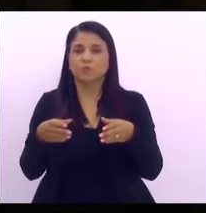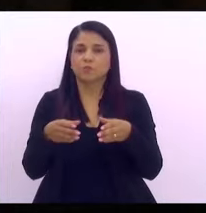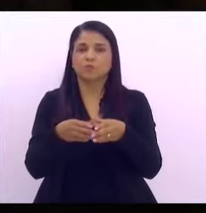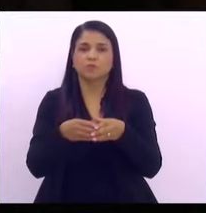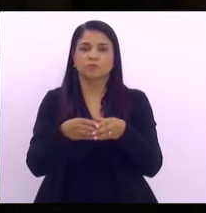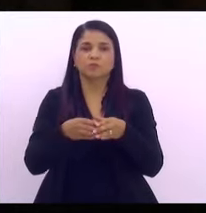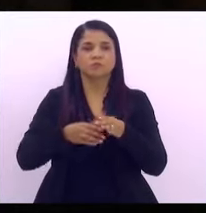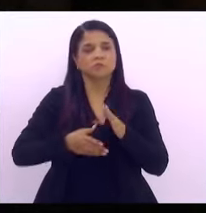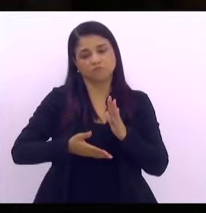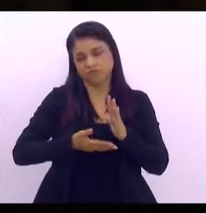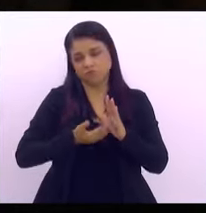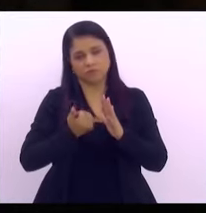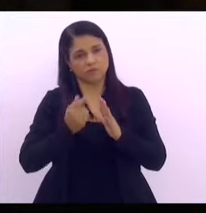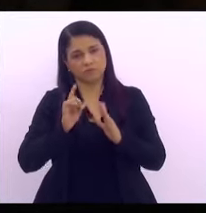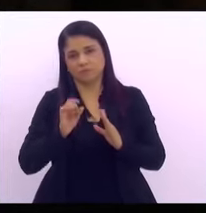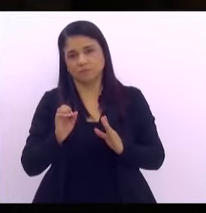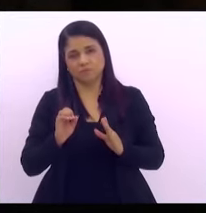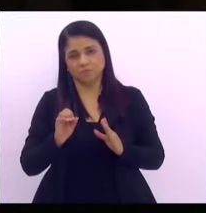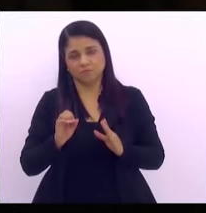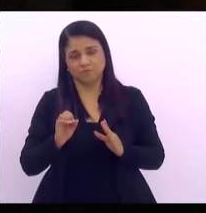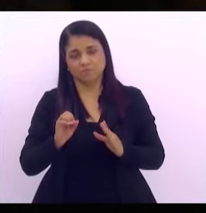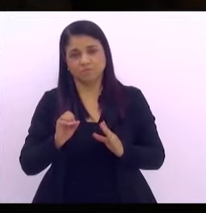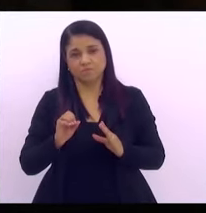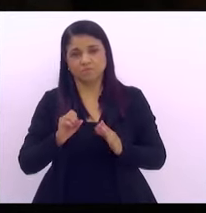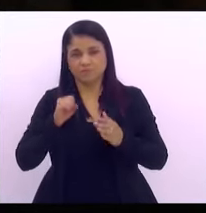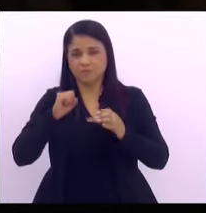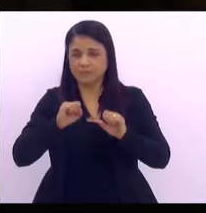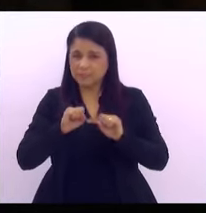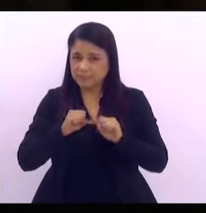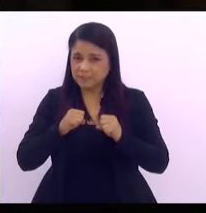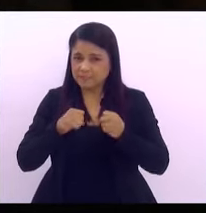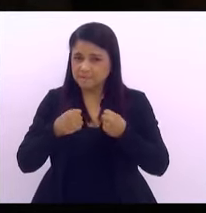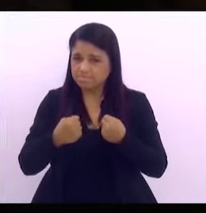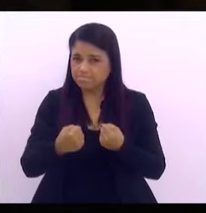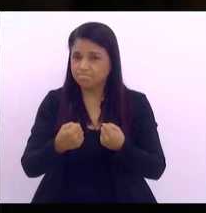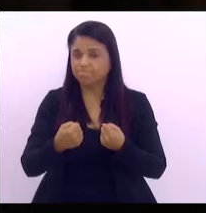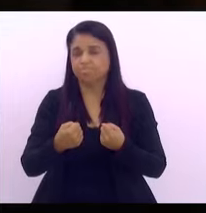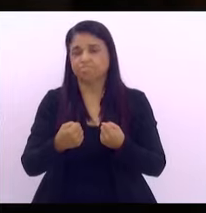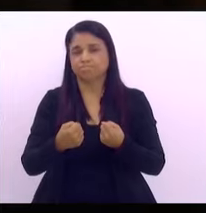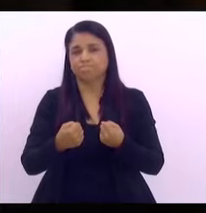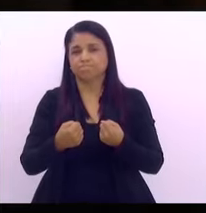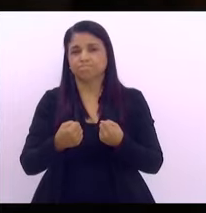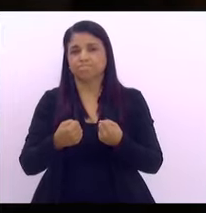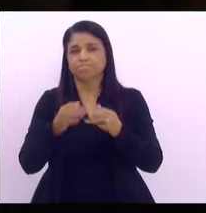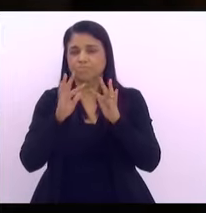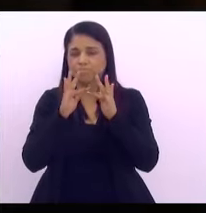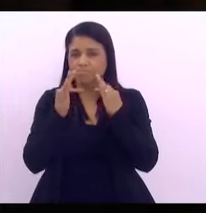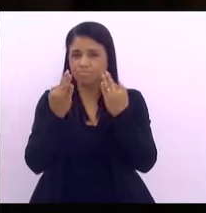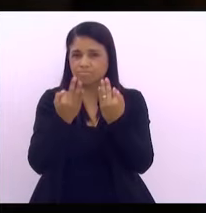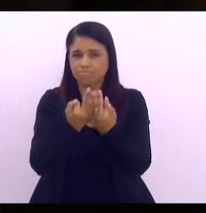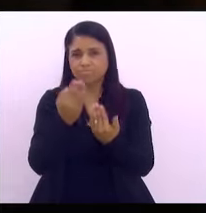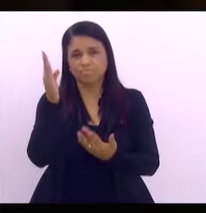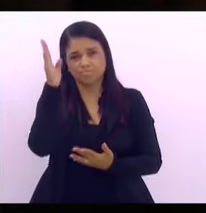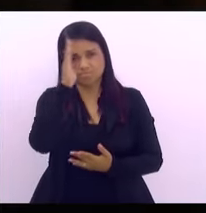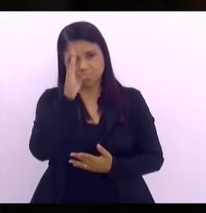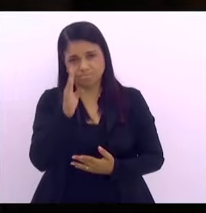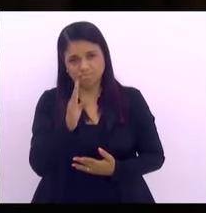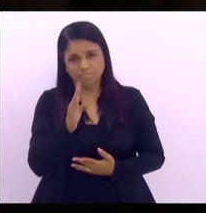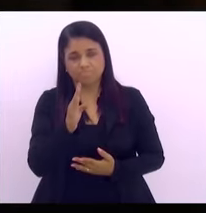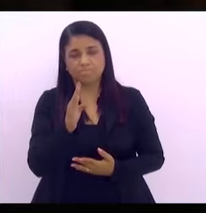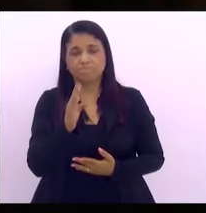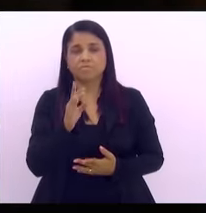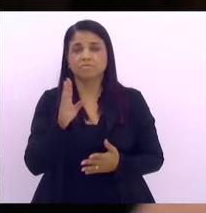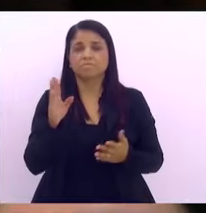retirados, presidenta. Queria defender, por fim, a família brasileira.